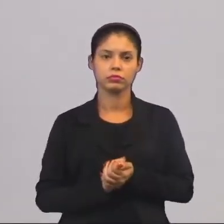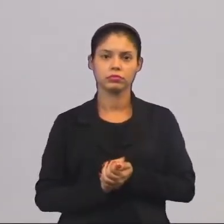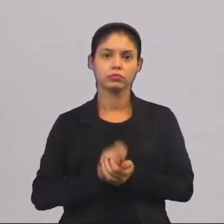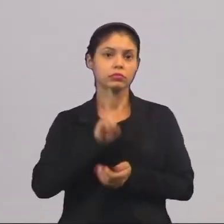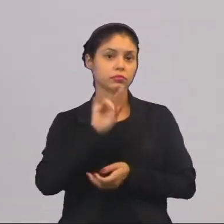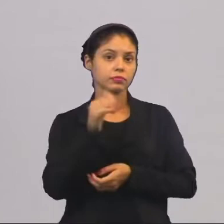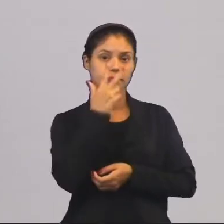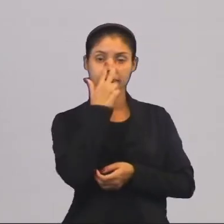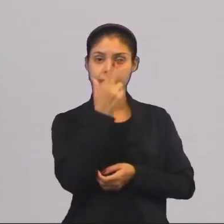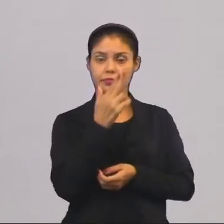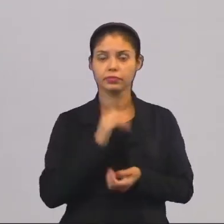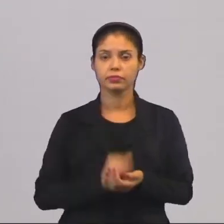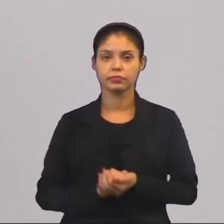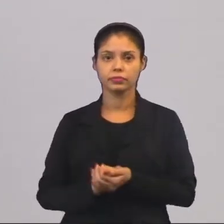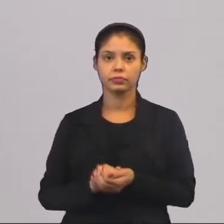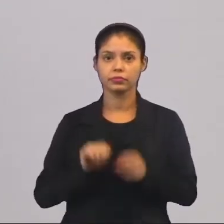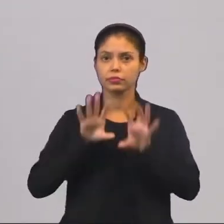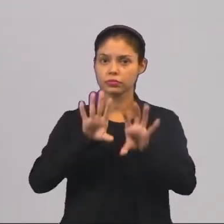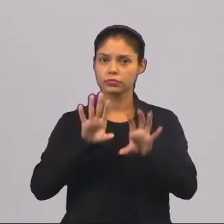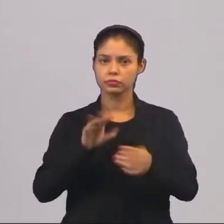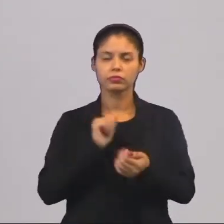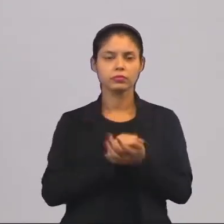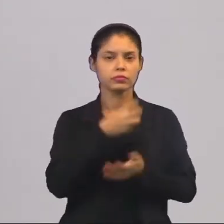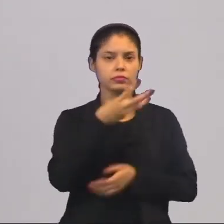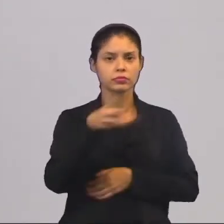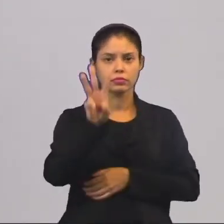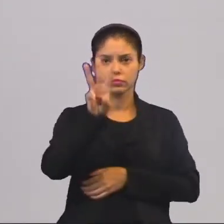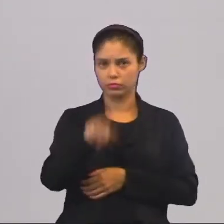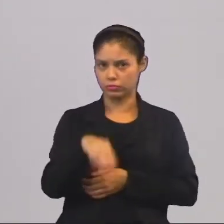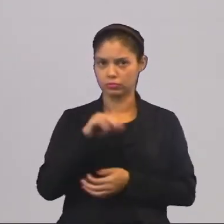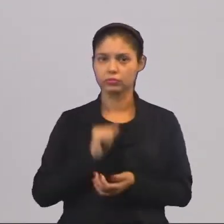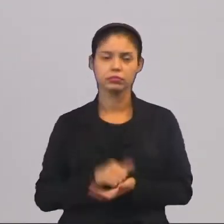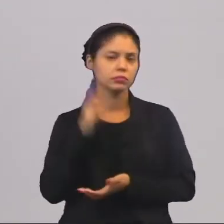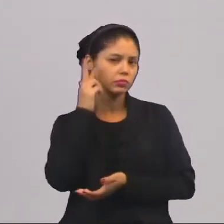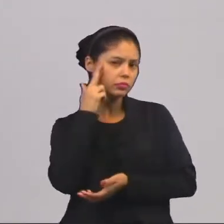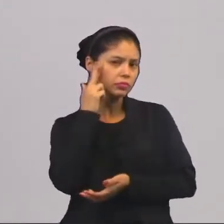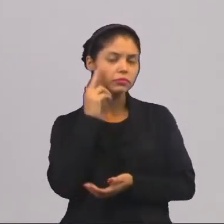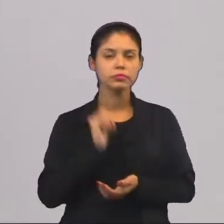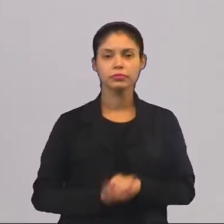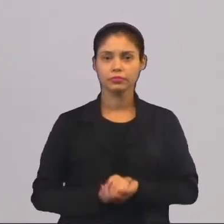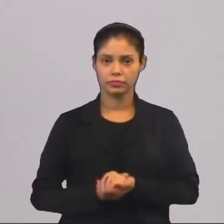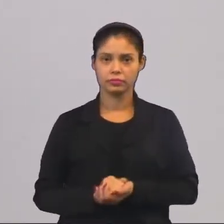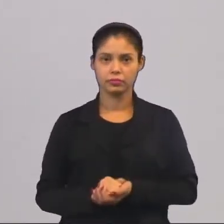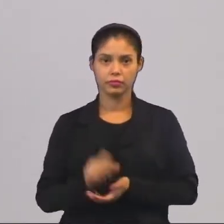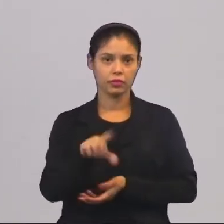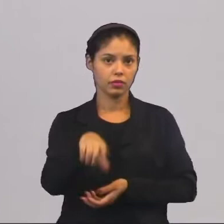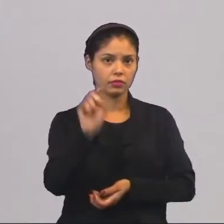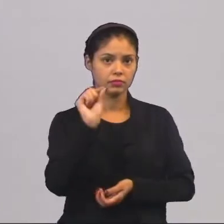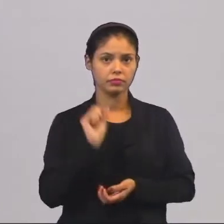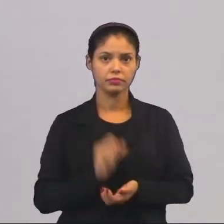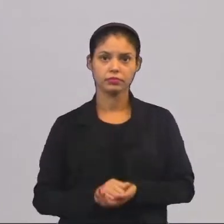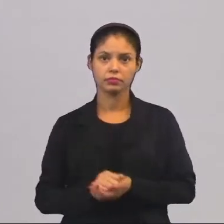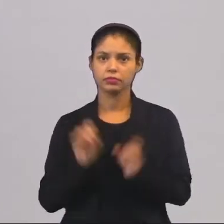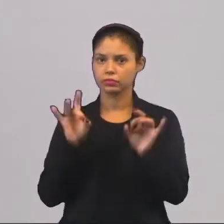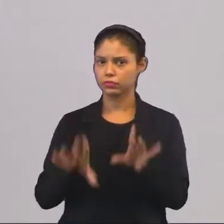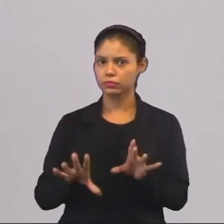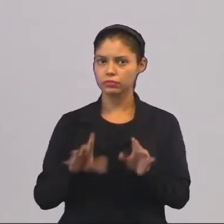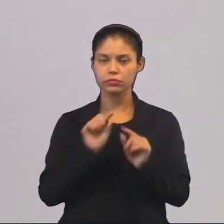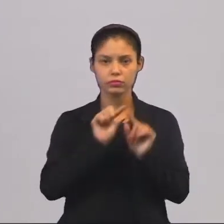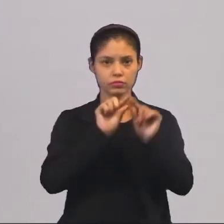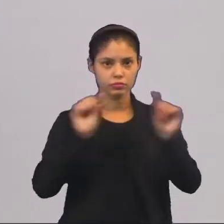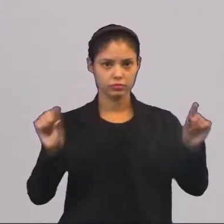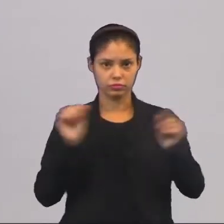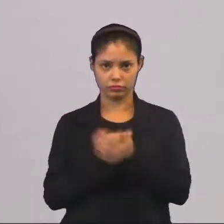que vai aparecer. Numa matriz de 3x3, normalmente, por exemplo, você escolhe a última linha.